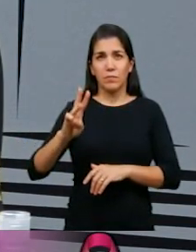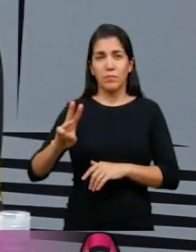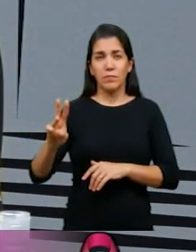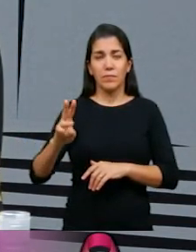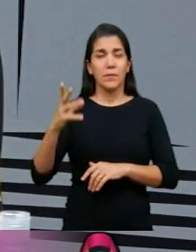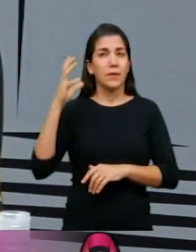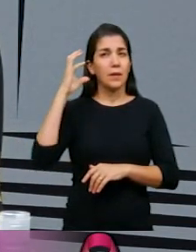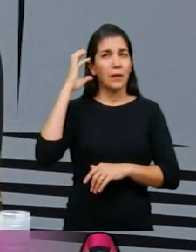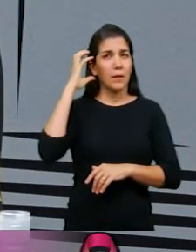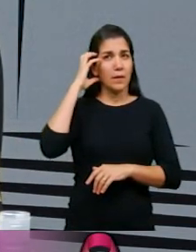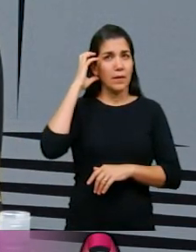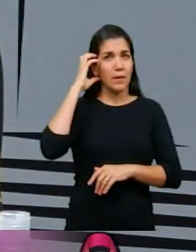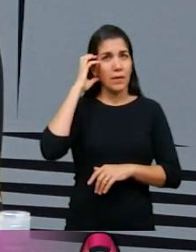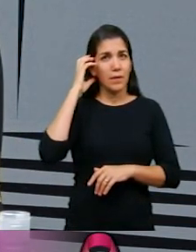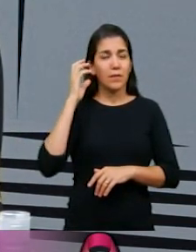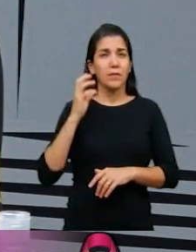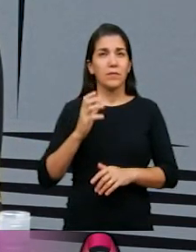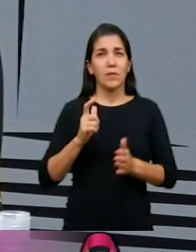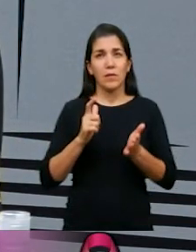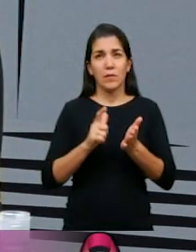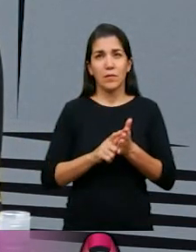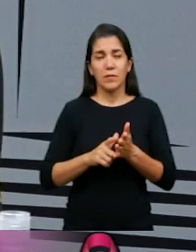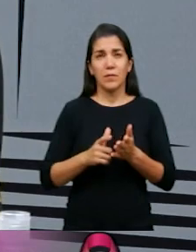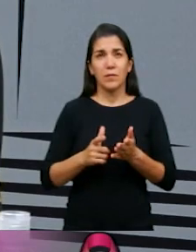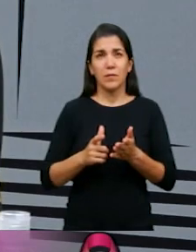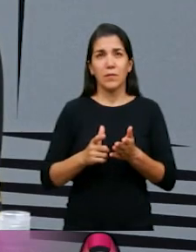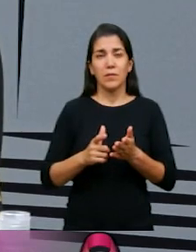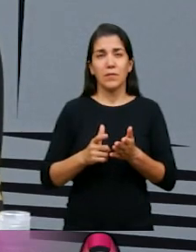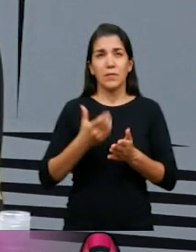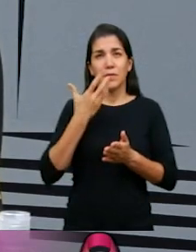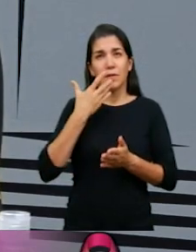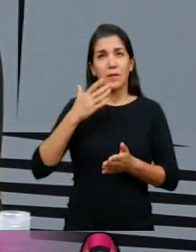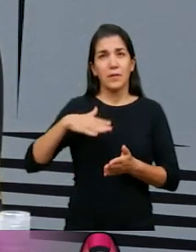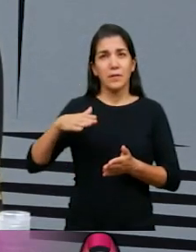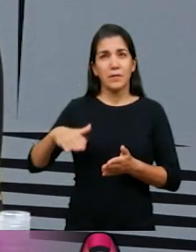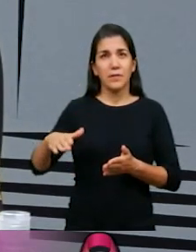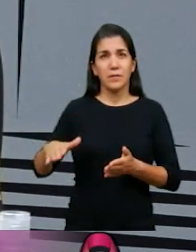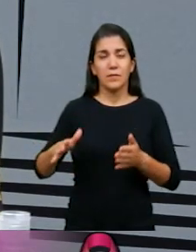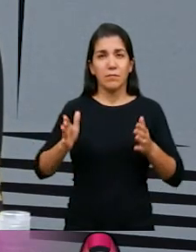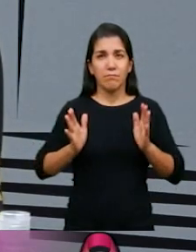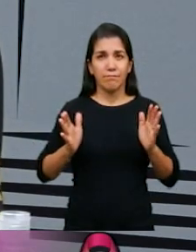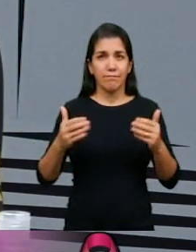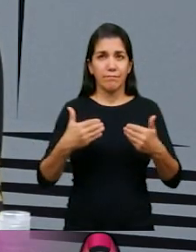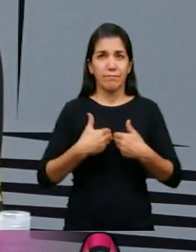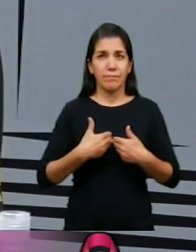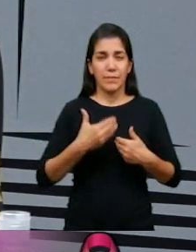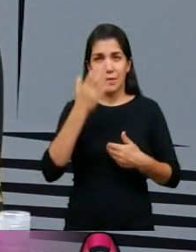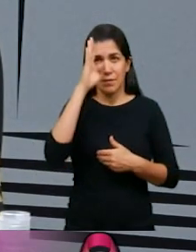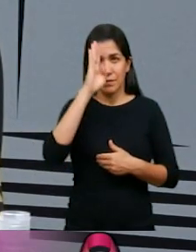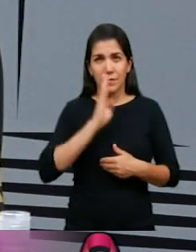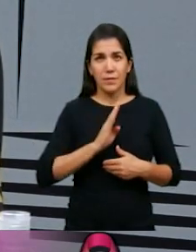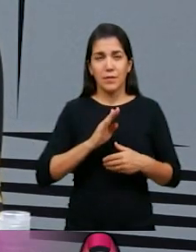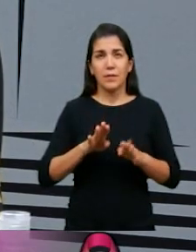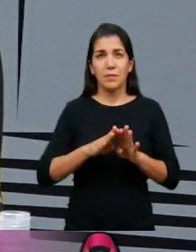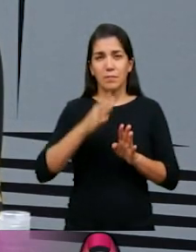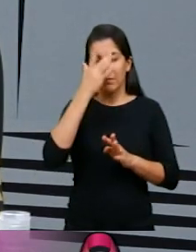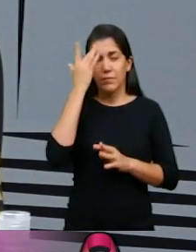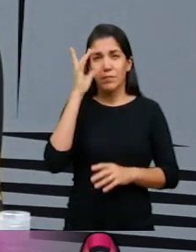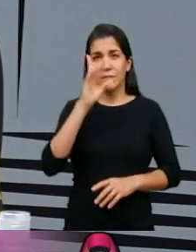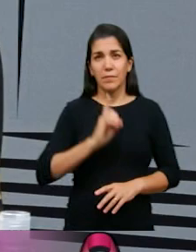em rádio e ingresso para parque de diversão destinado a crianças com espectro autista e pessoas com